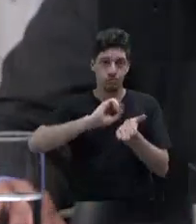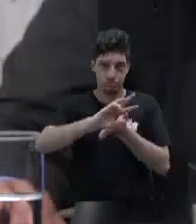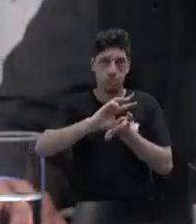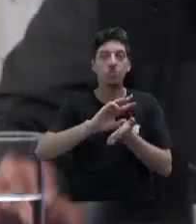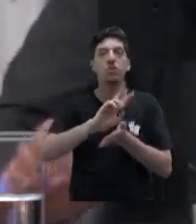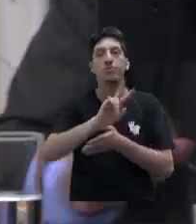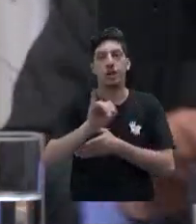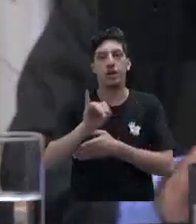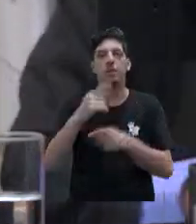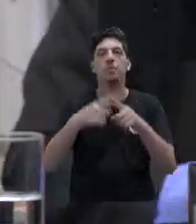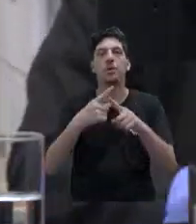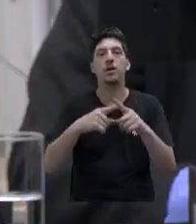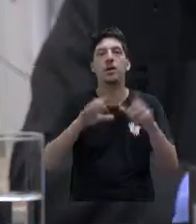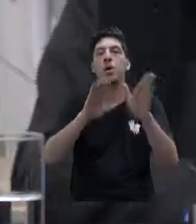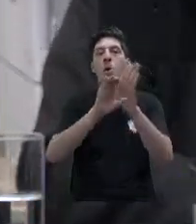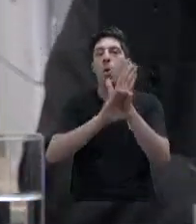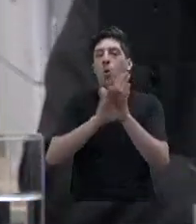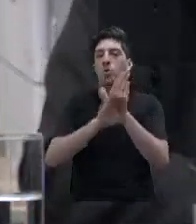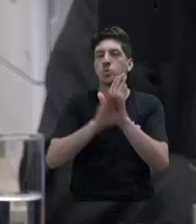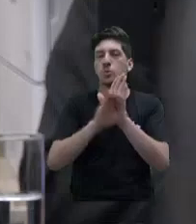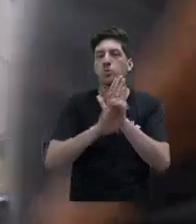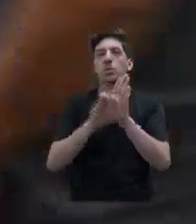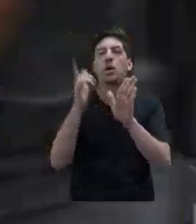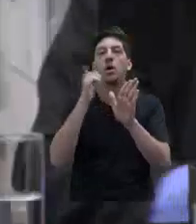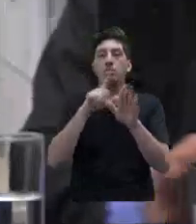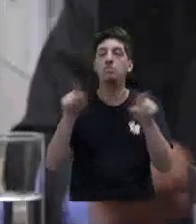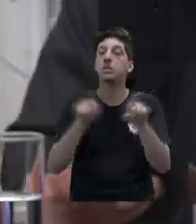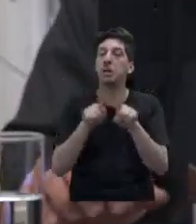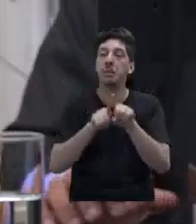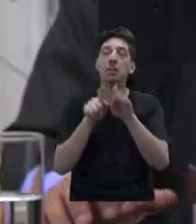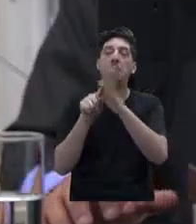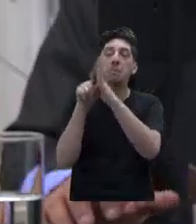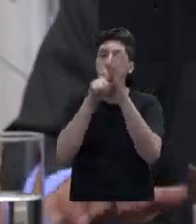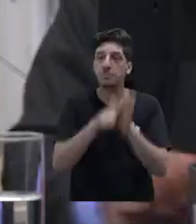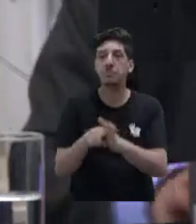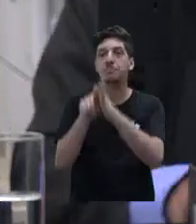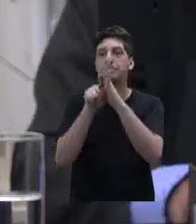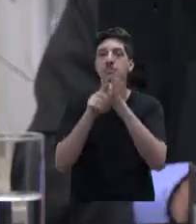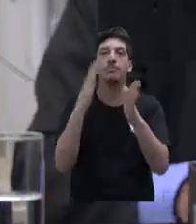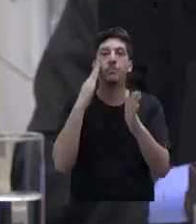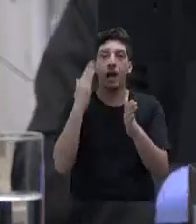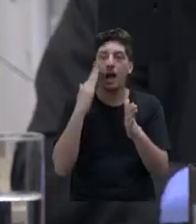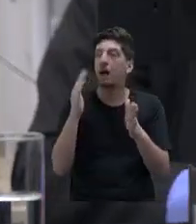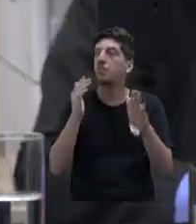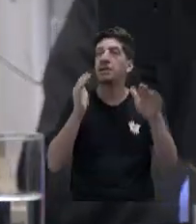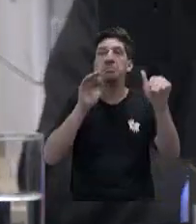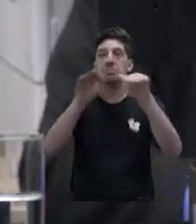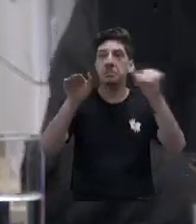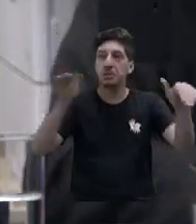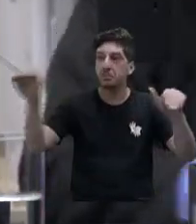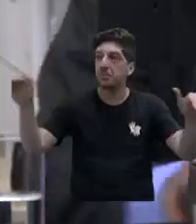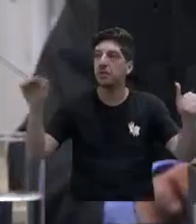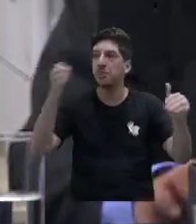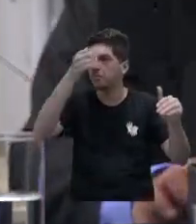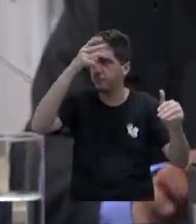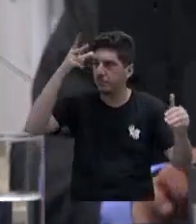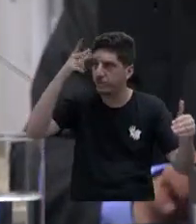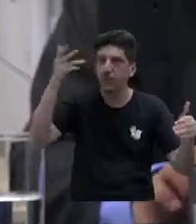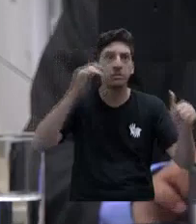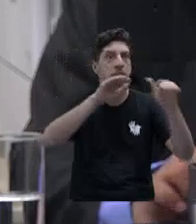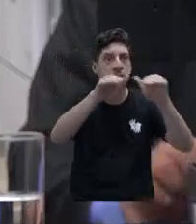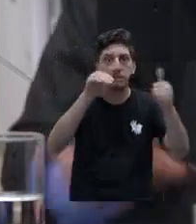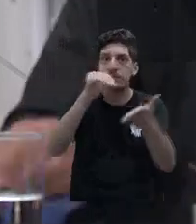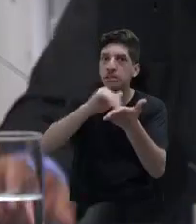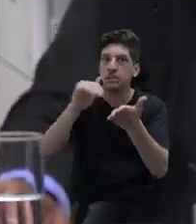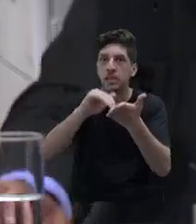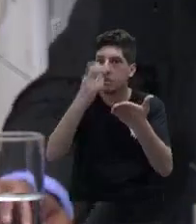que as consultorias possam fazer também esse trabalho de acionar os nossos prefeitos, os nossos secretários de